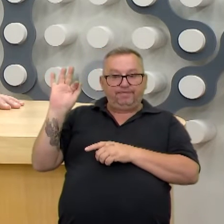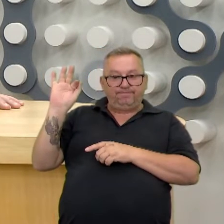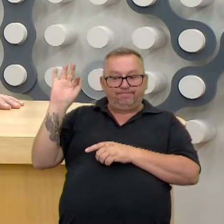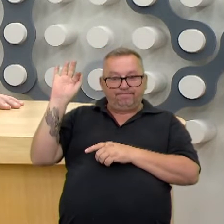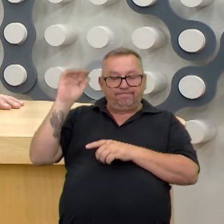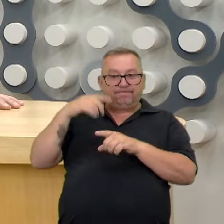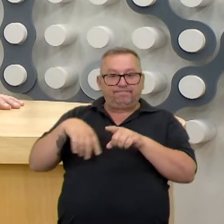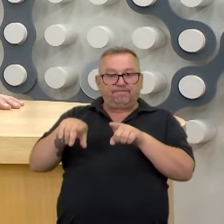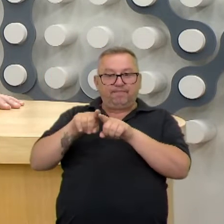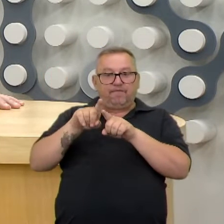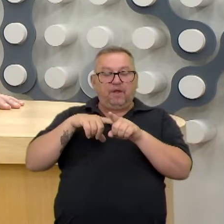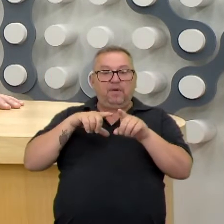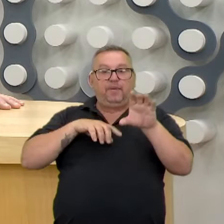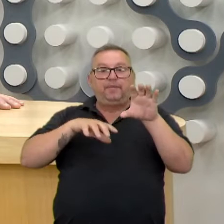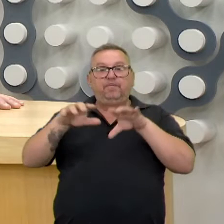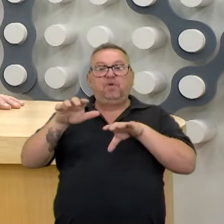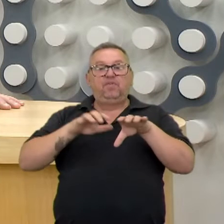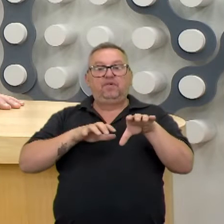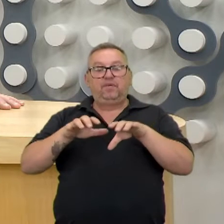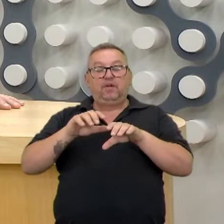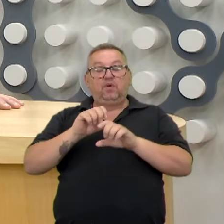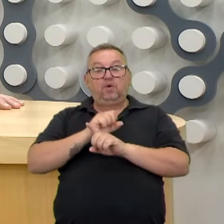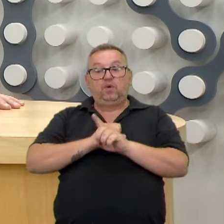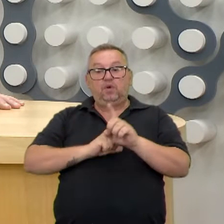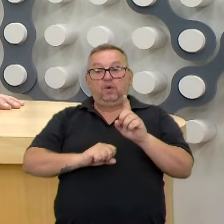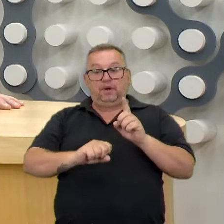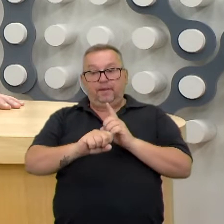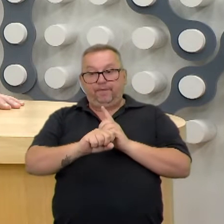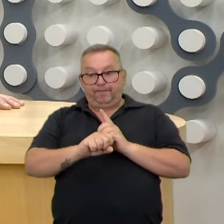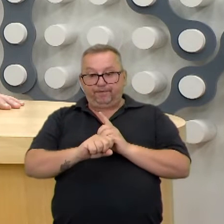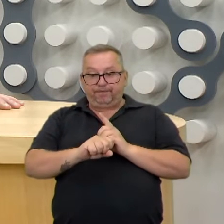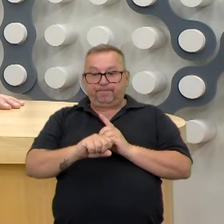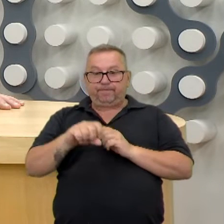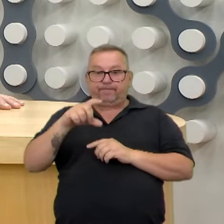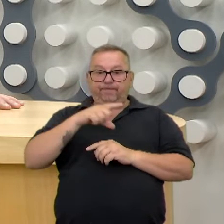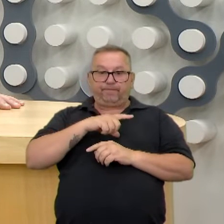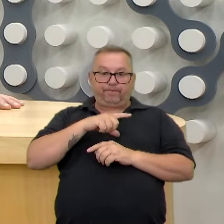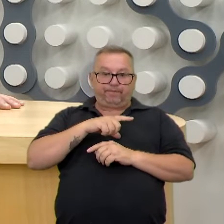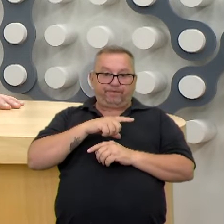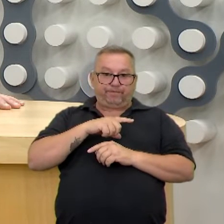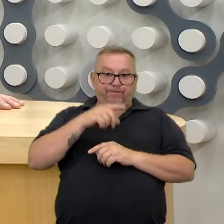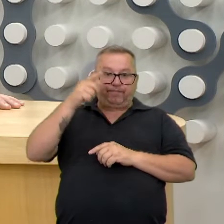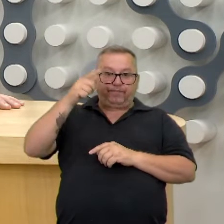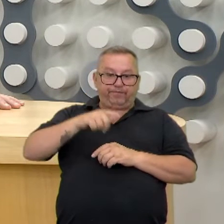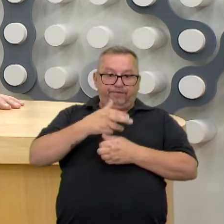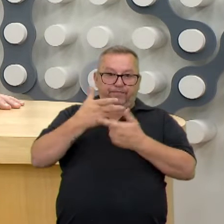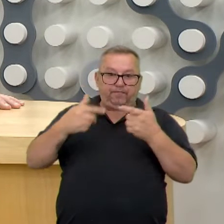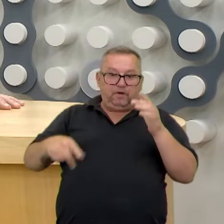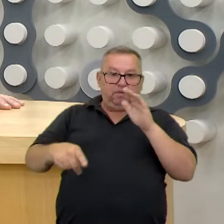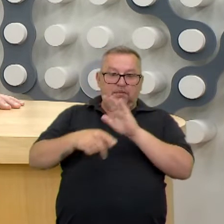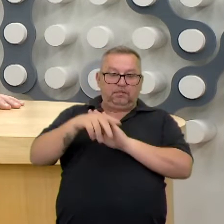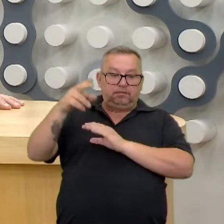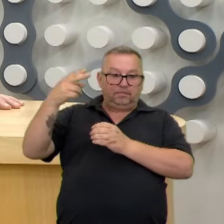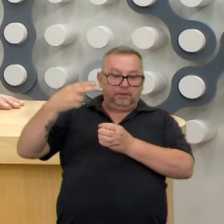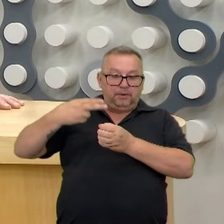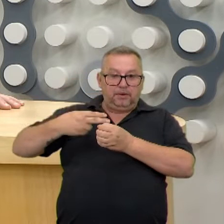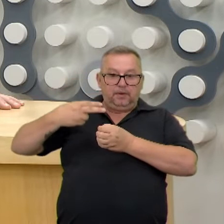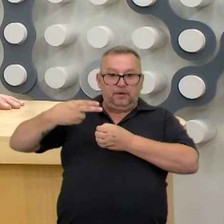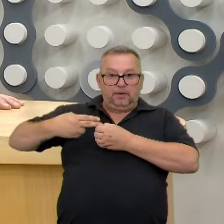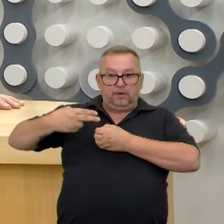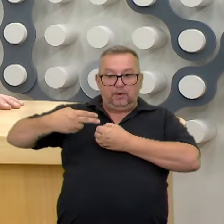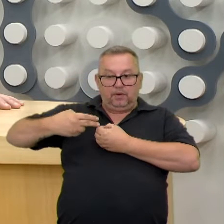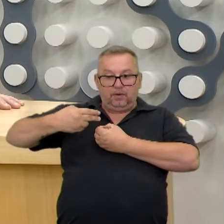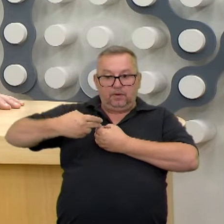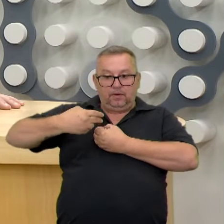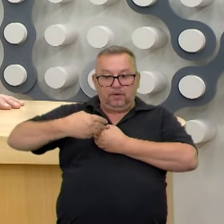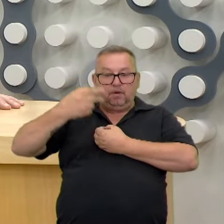aí até movimentos sociais. E aí nós temos lá colaborar com outras unidades da Unicamp ou de